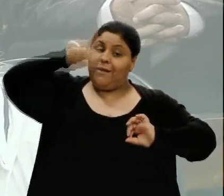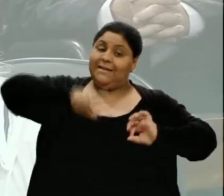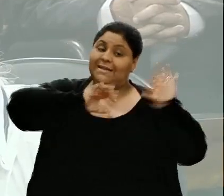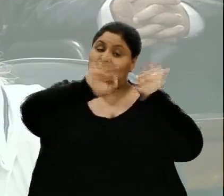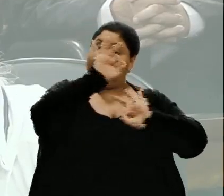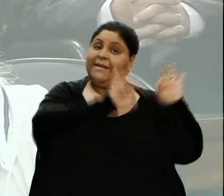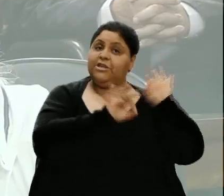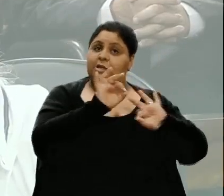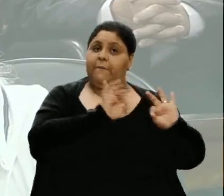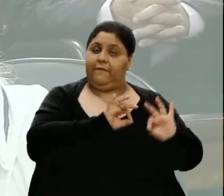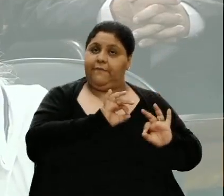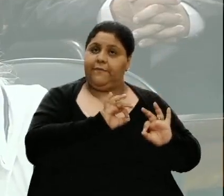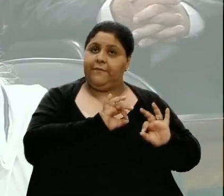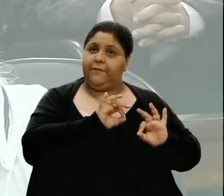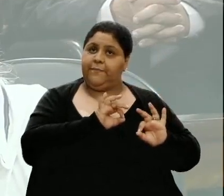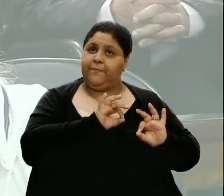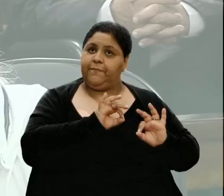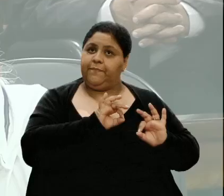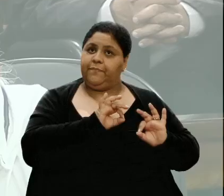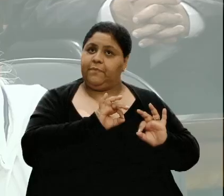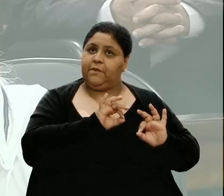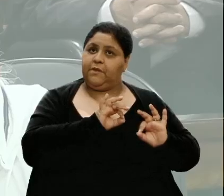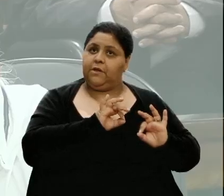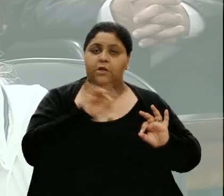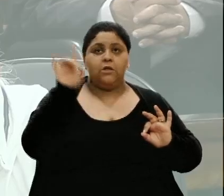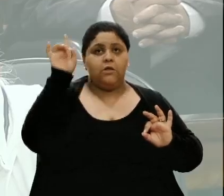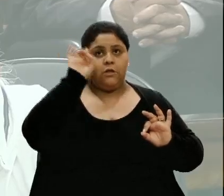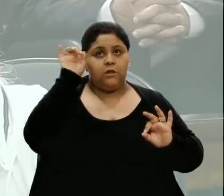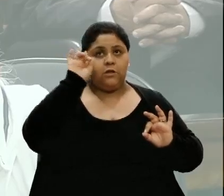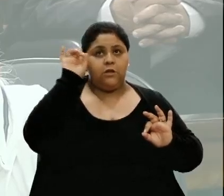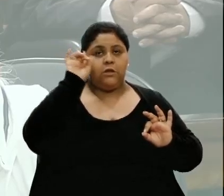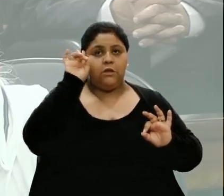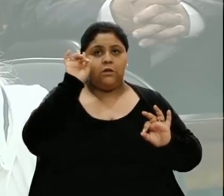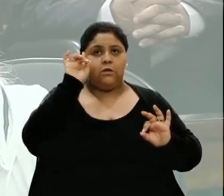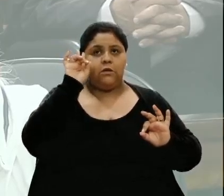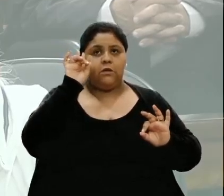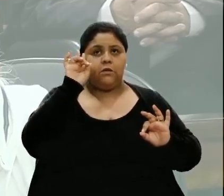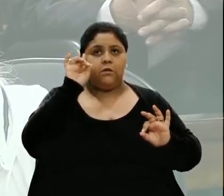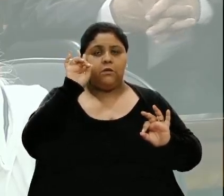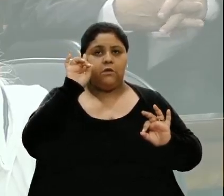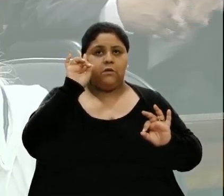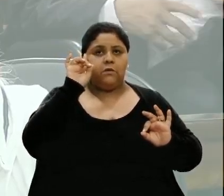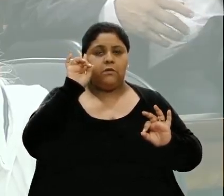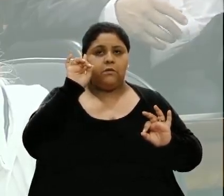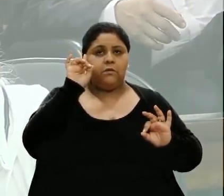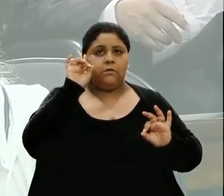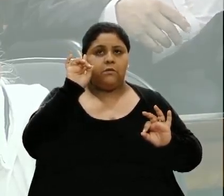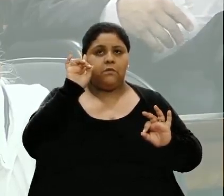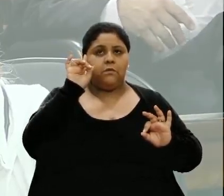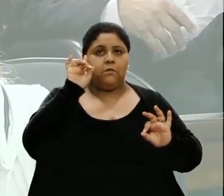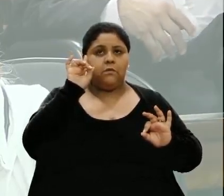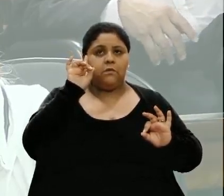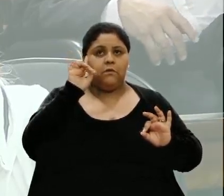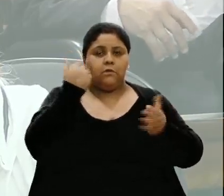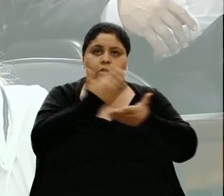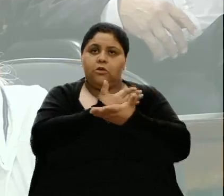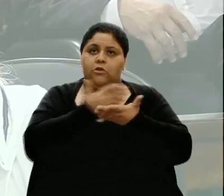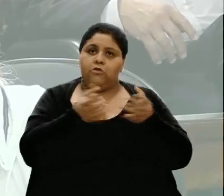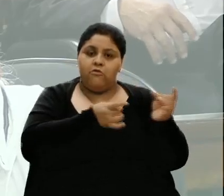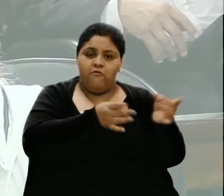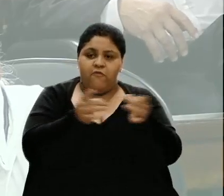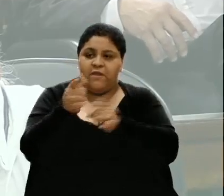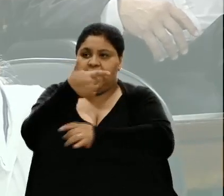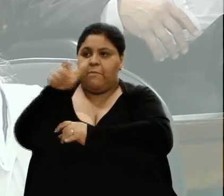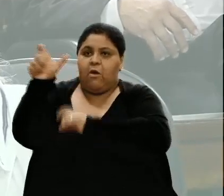planejamento para posterior, no outro dia que tira, que os grileiros não vão lá e vão invadir de novo, vão vender para outras